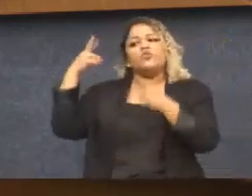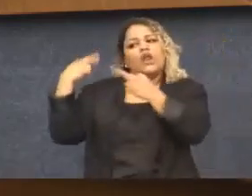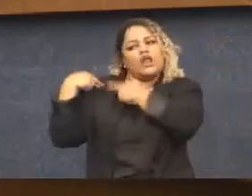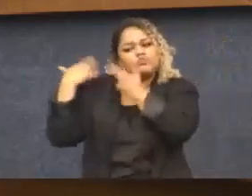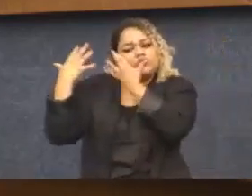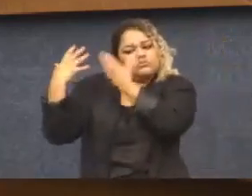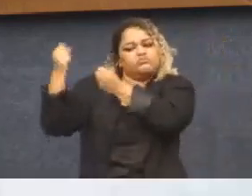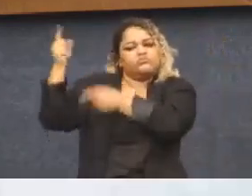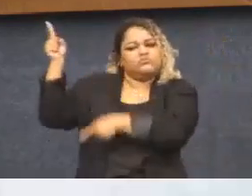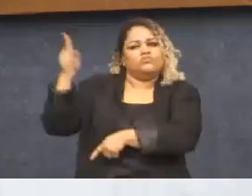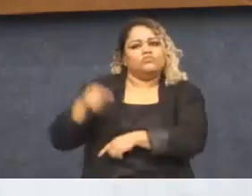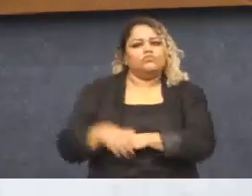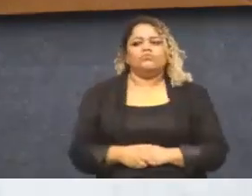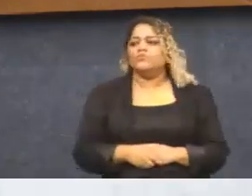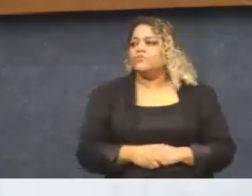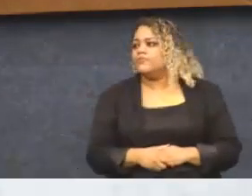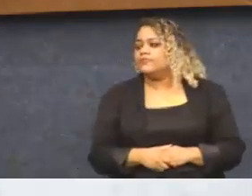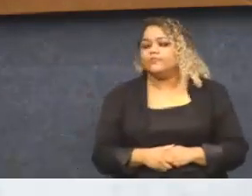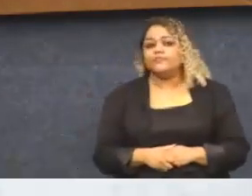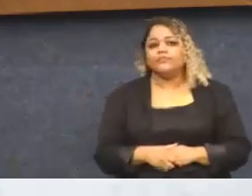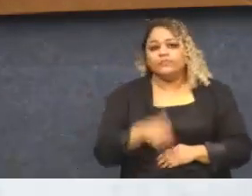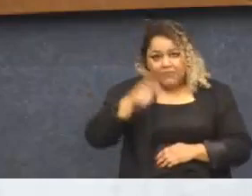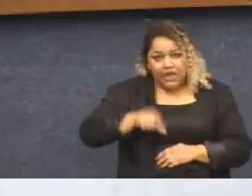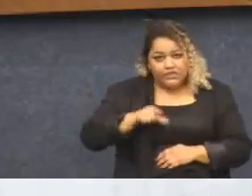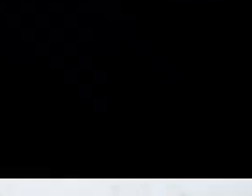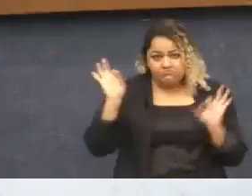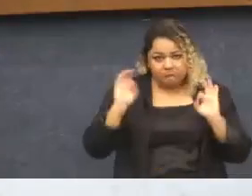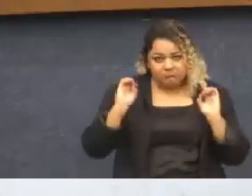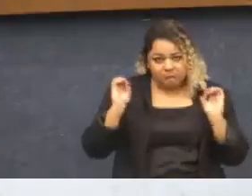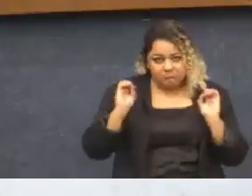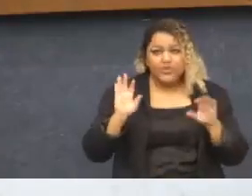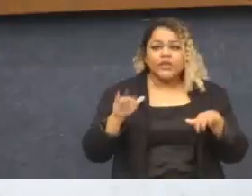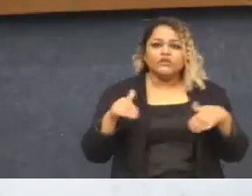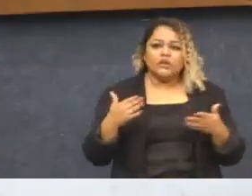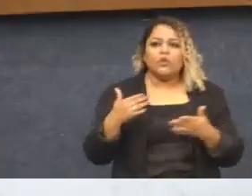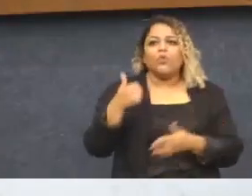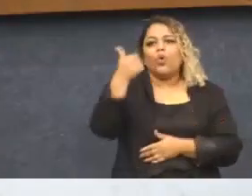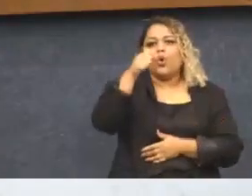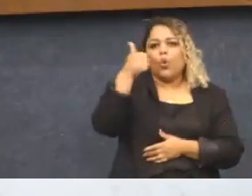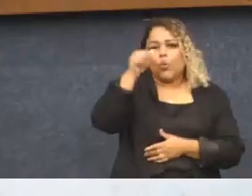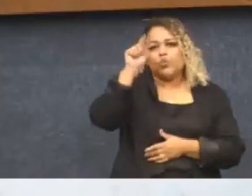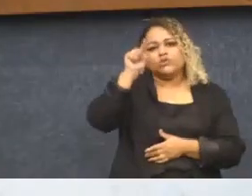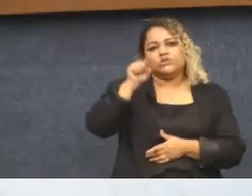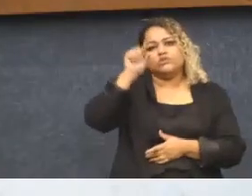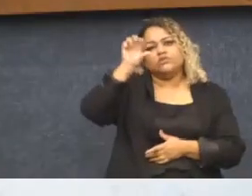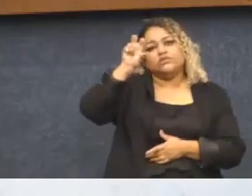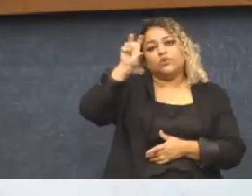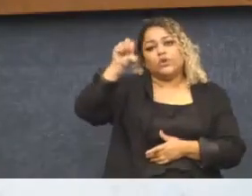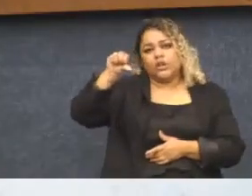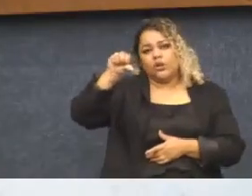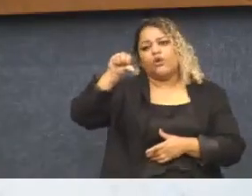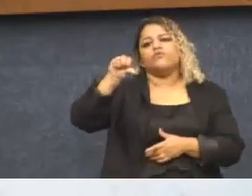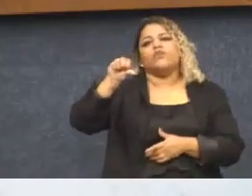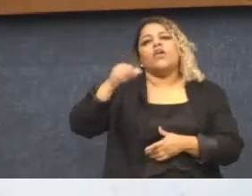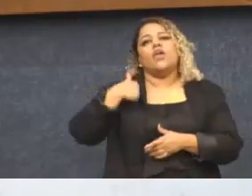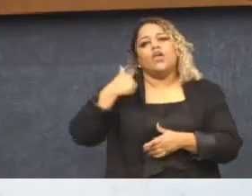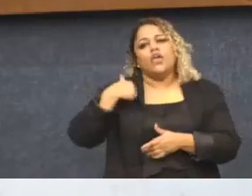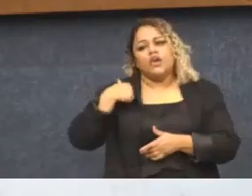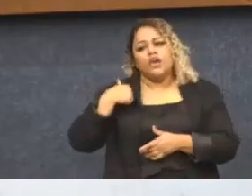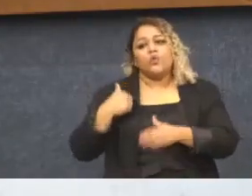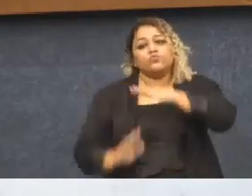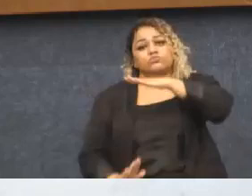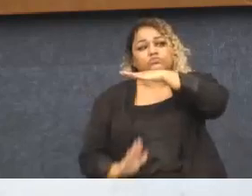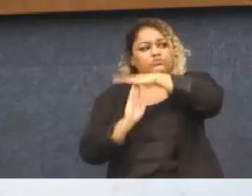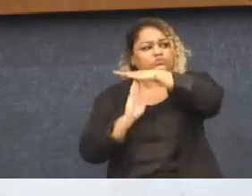É isso aí. Mais alguém para falar? Não? Então, às 11 horas e 59 minutos, eu suspendo essa